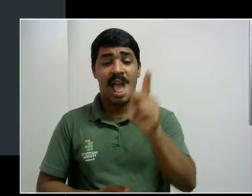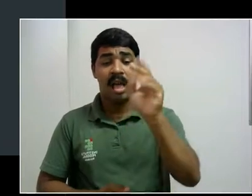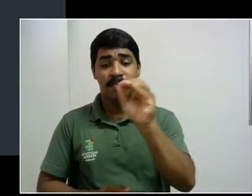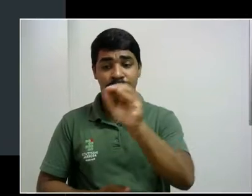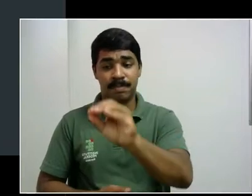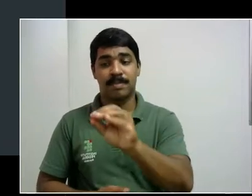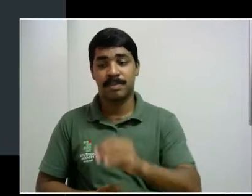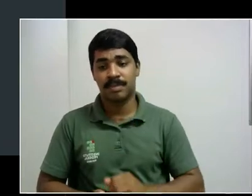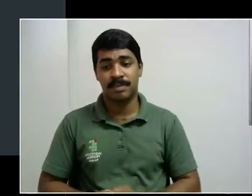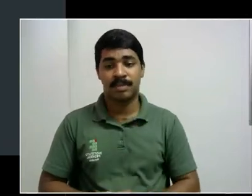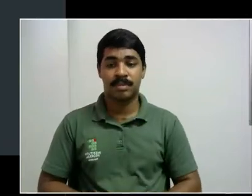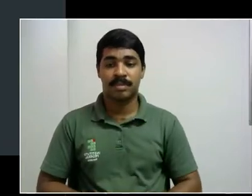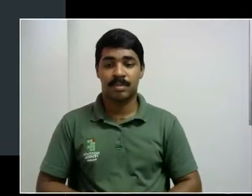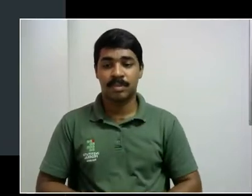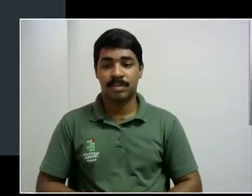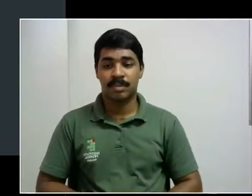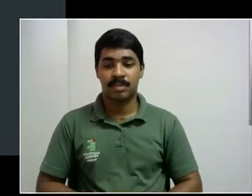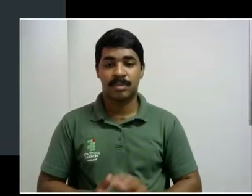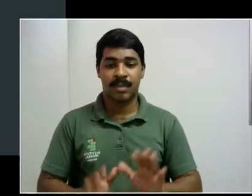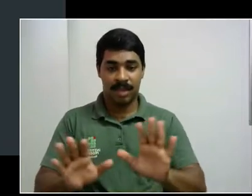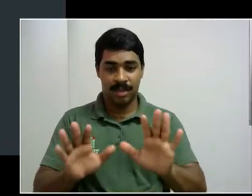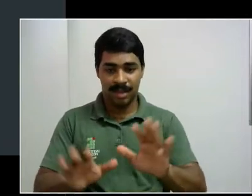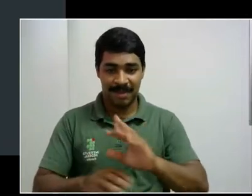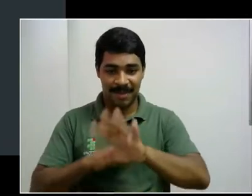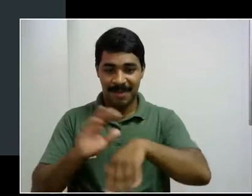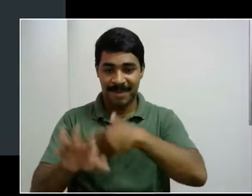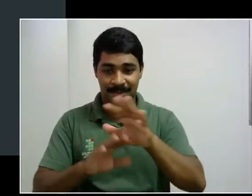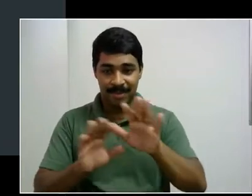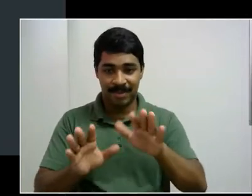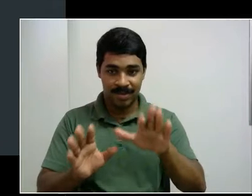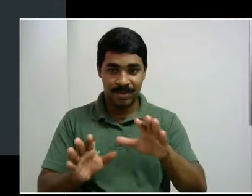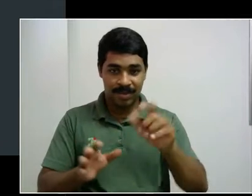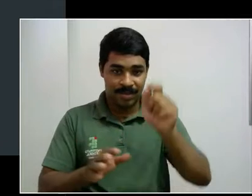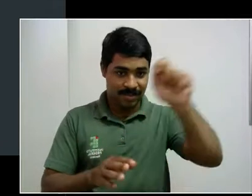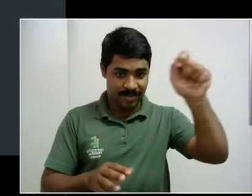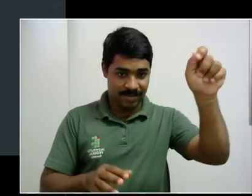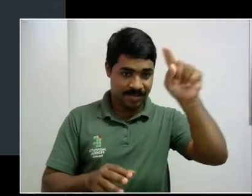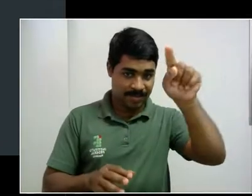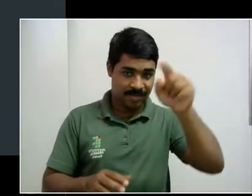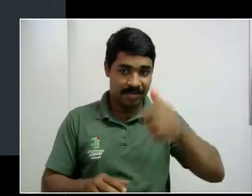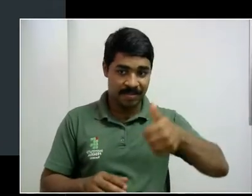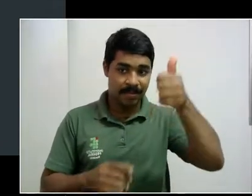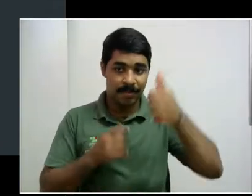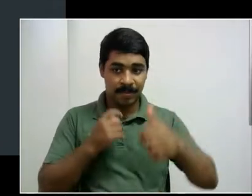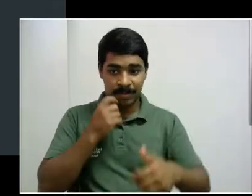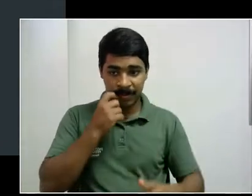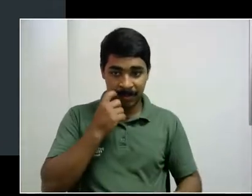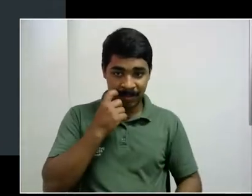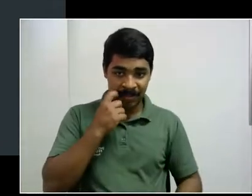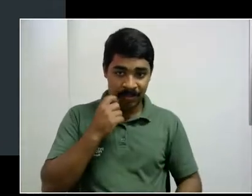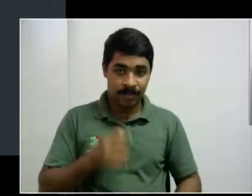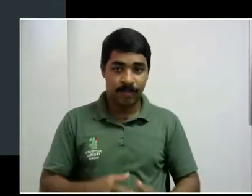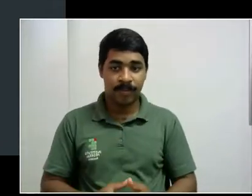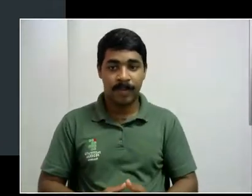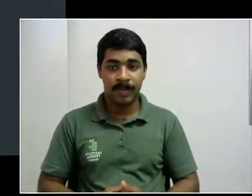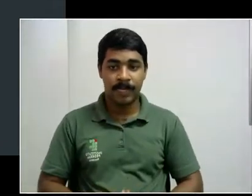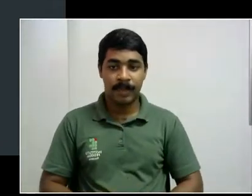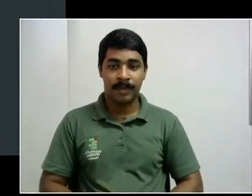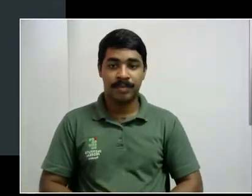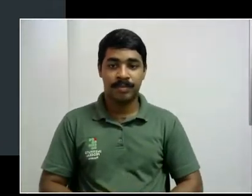Bom, virou bagunça aqui, calma aí. Vou fazer aqui nesse cantinho bem aqui. Ó,